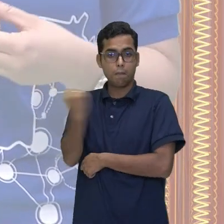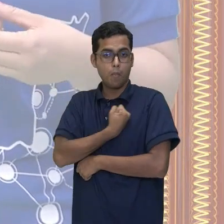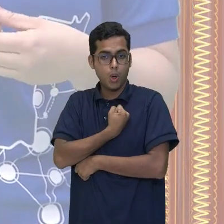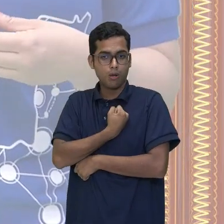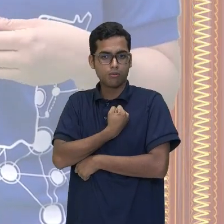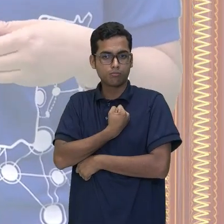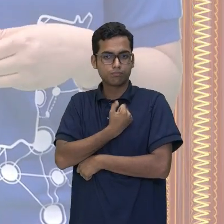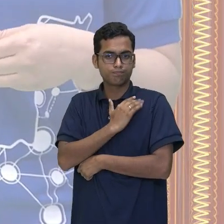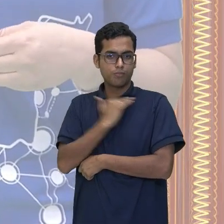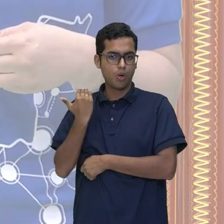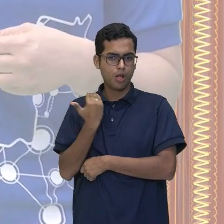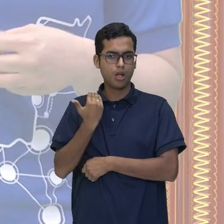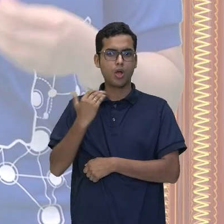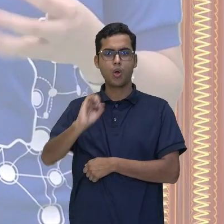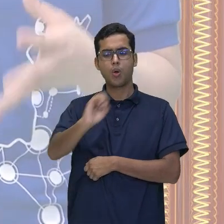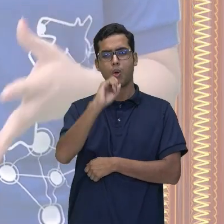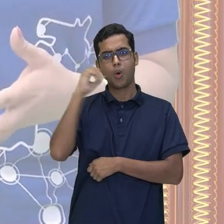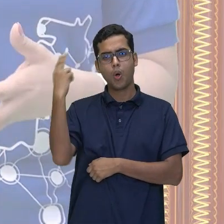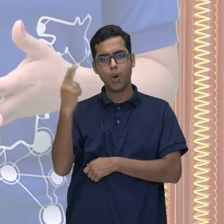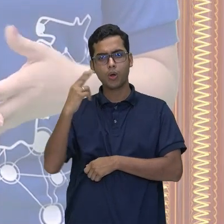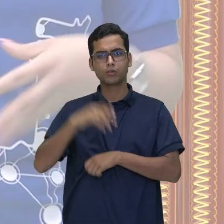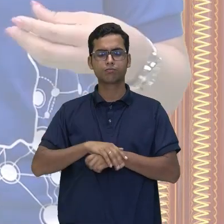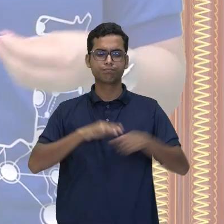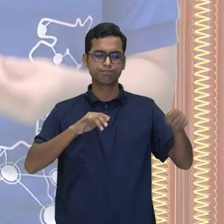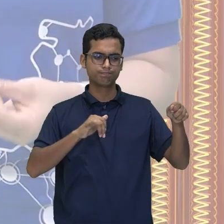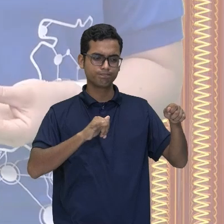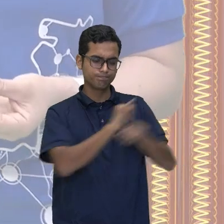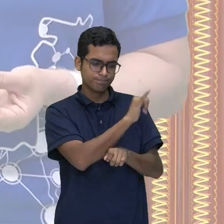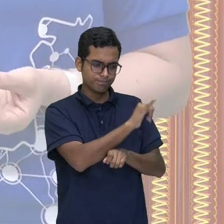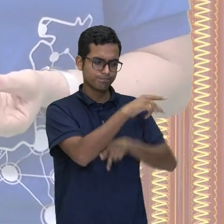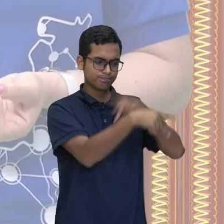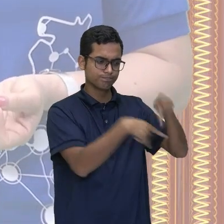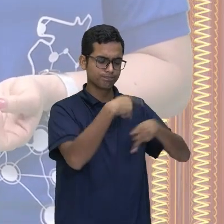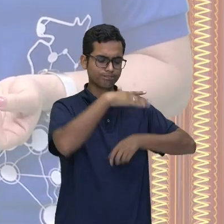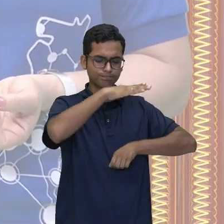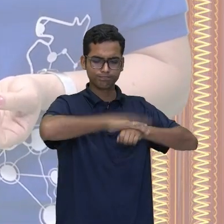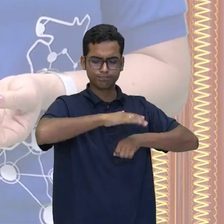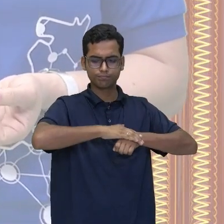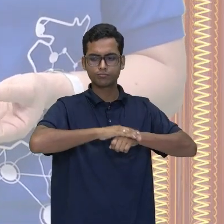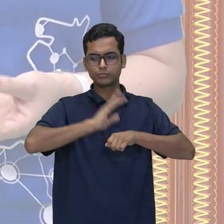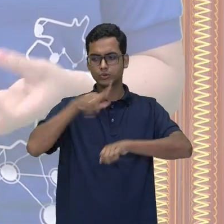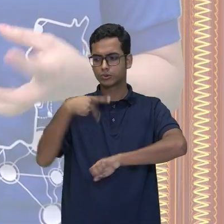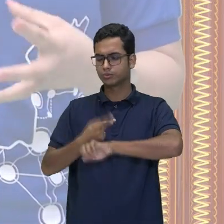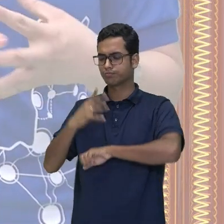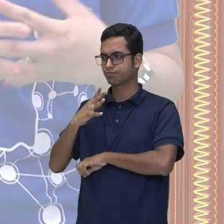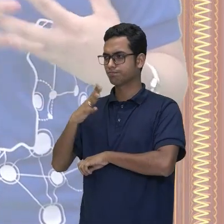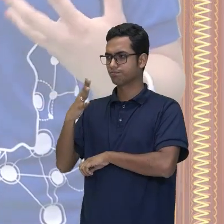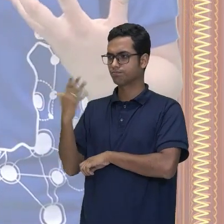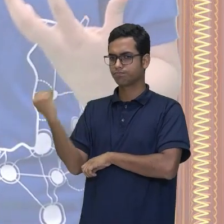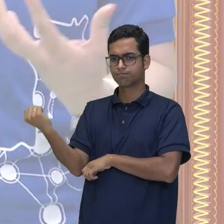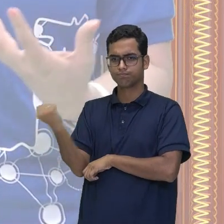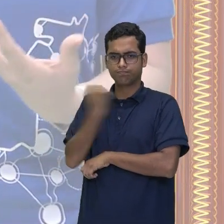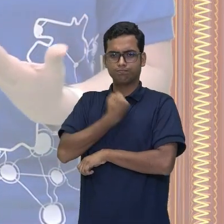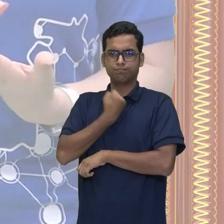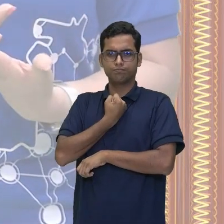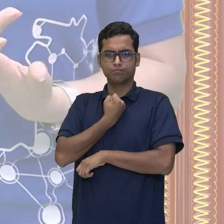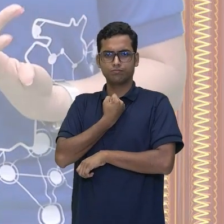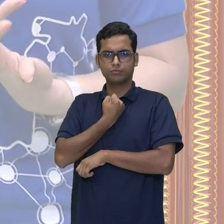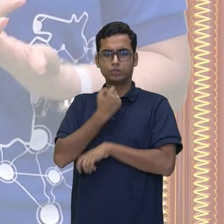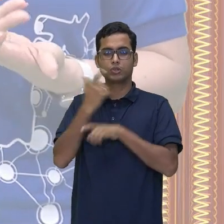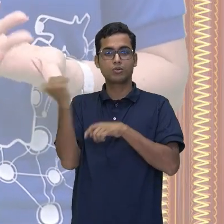né, ela acabava traindo mesmo o povo e acabaria também sendo morta de qualquer maneira. Então, ela teve que se